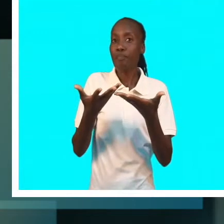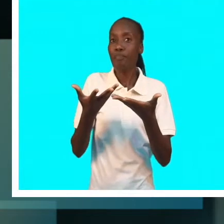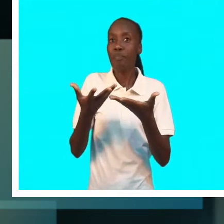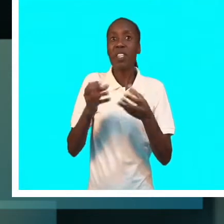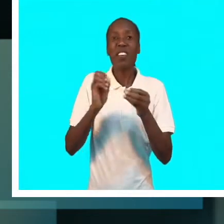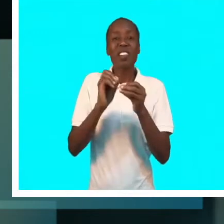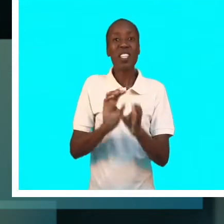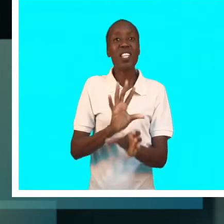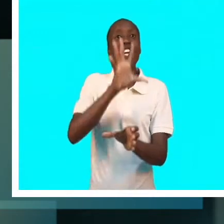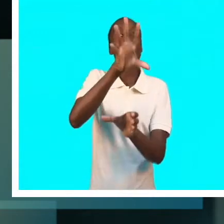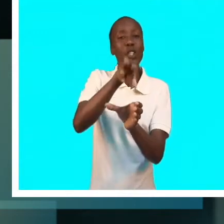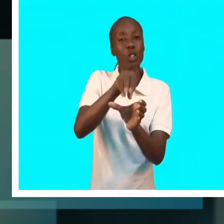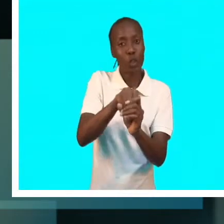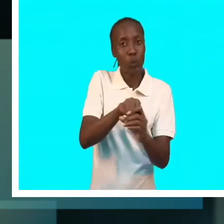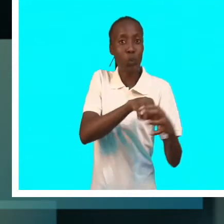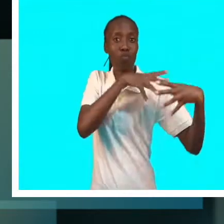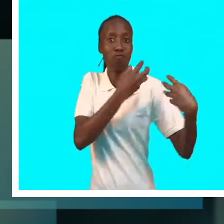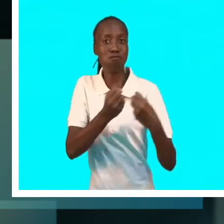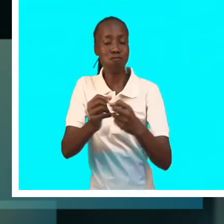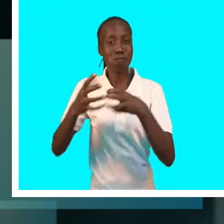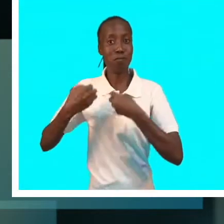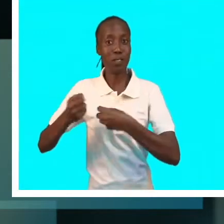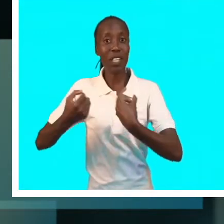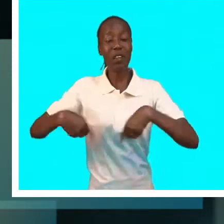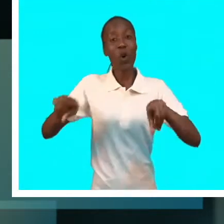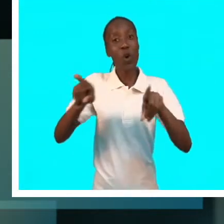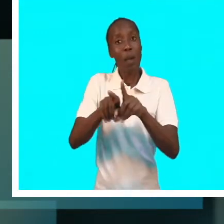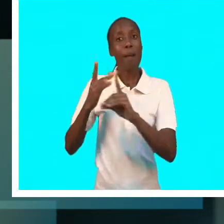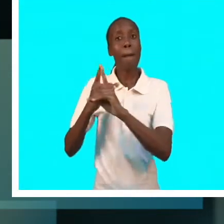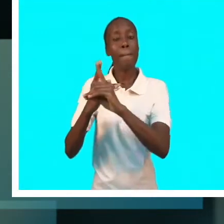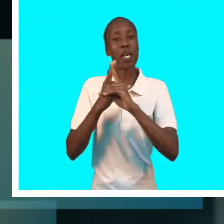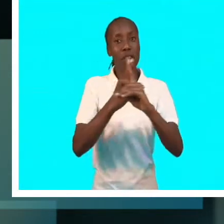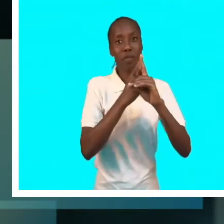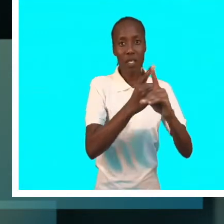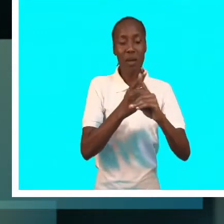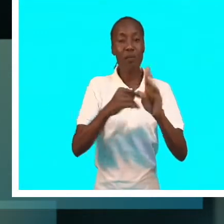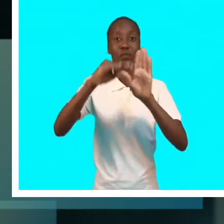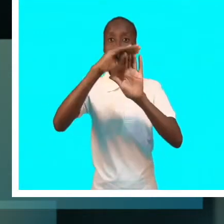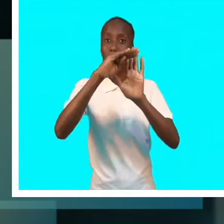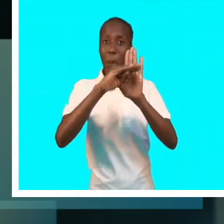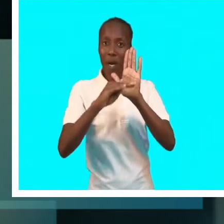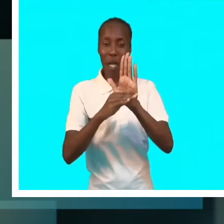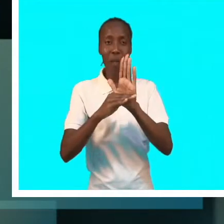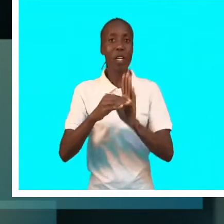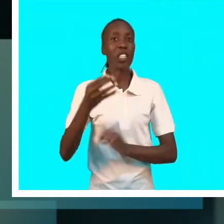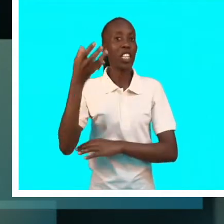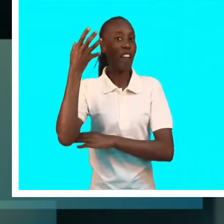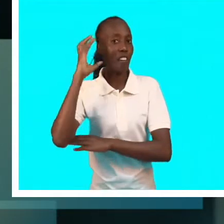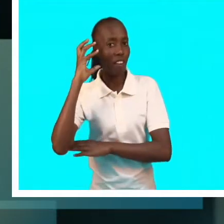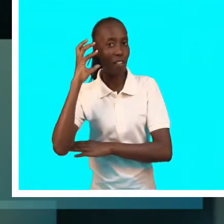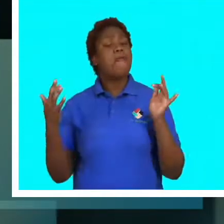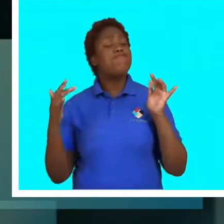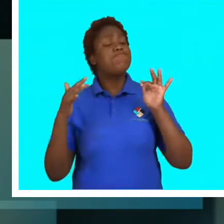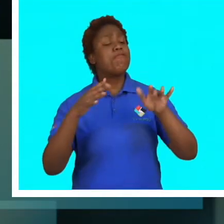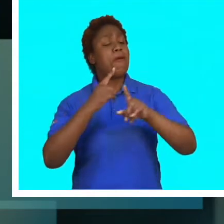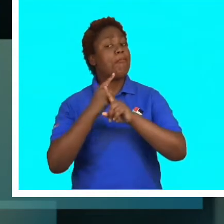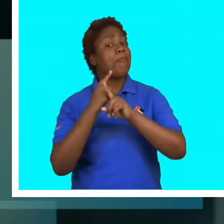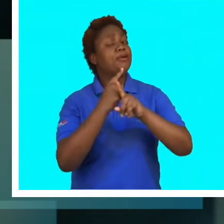parte destas atividades ou então também a participar nos programas radiofónicos.